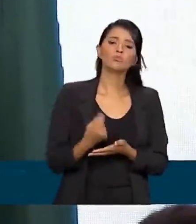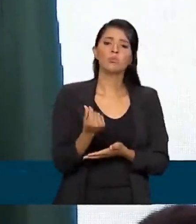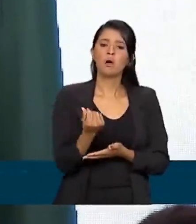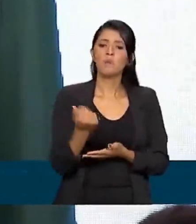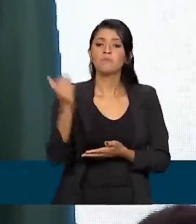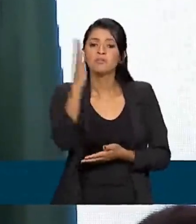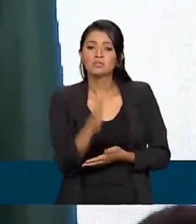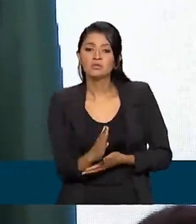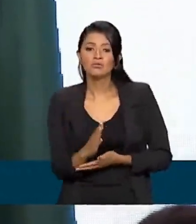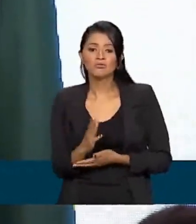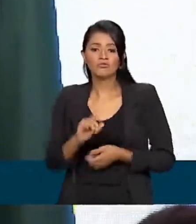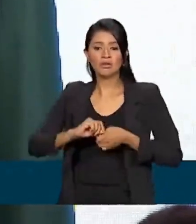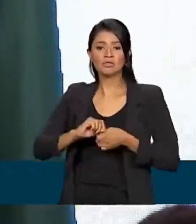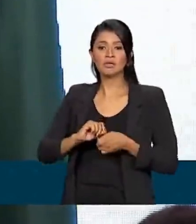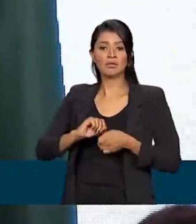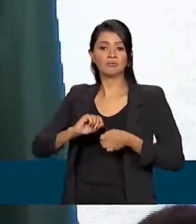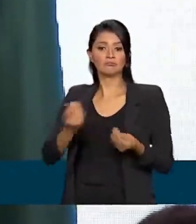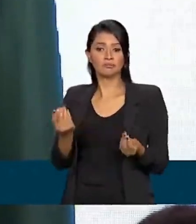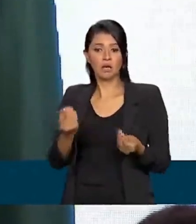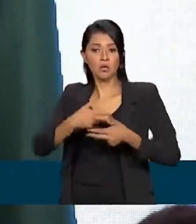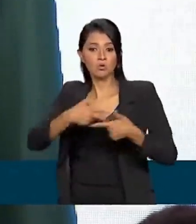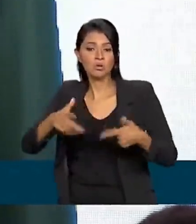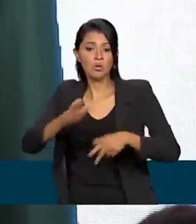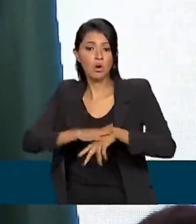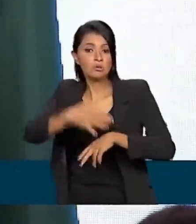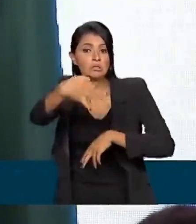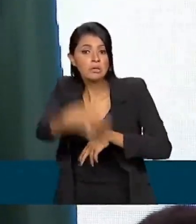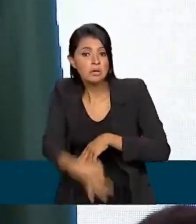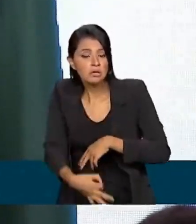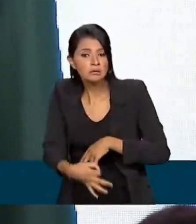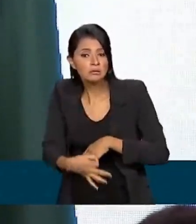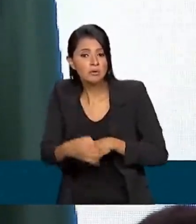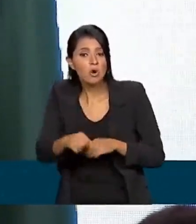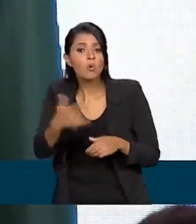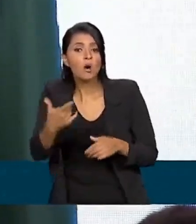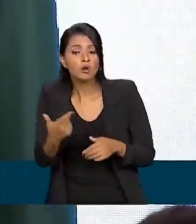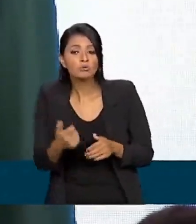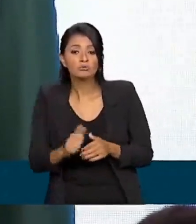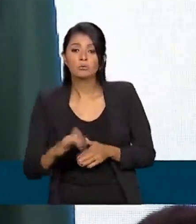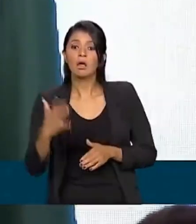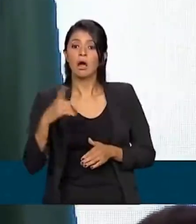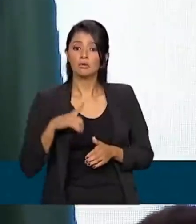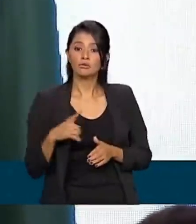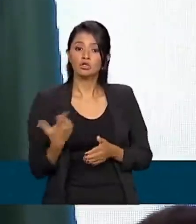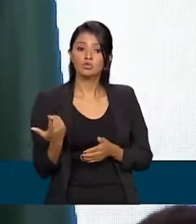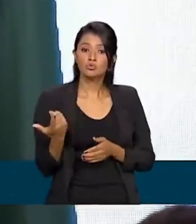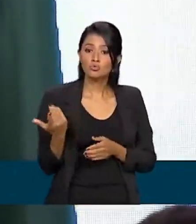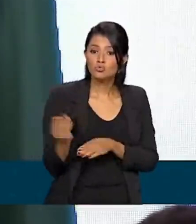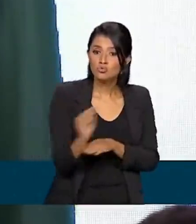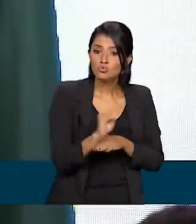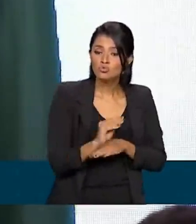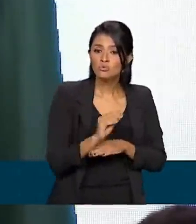a gente não fazer as coisas no tempo certo? Quanto custou ao Brasil a gente não cuidar da saúde mais